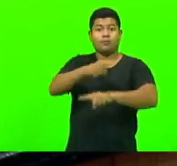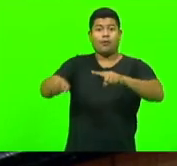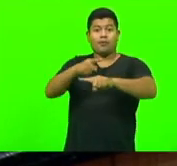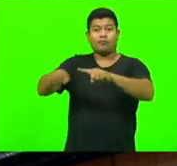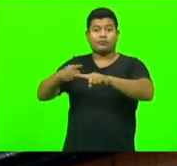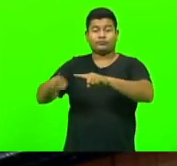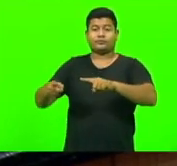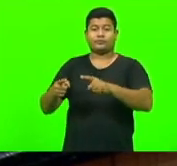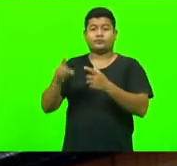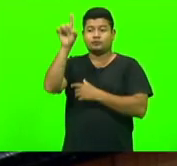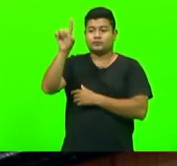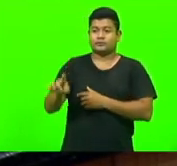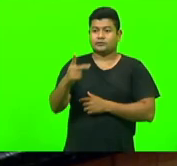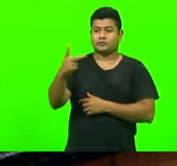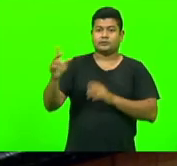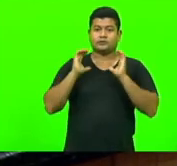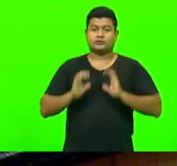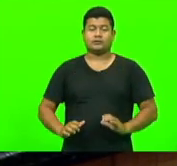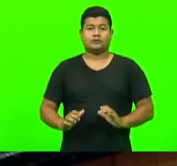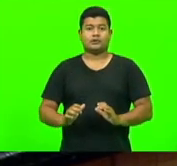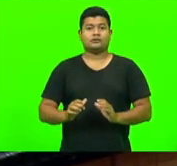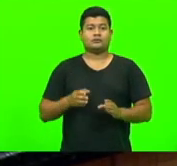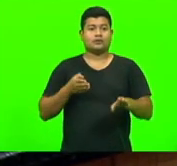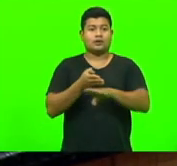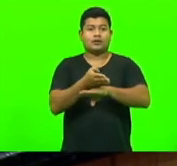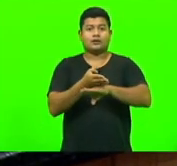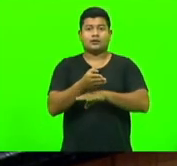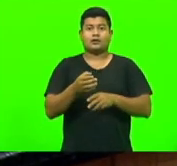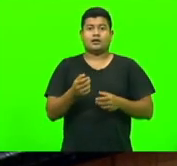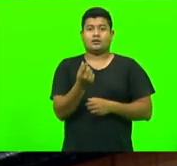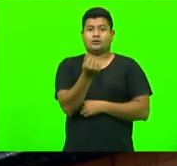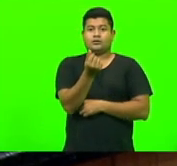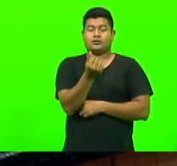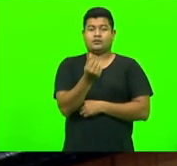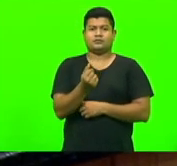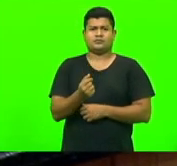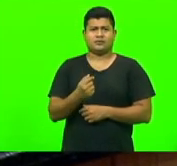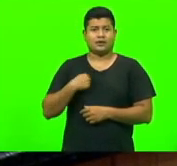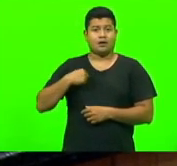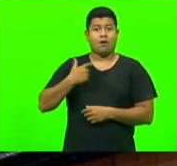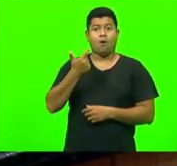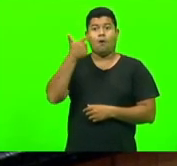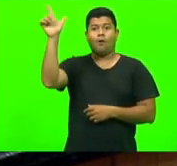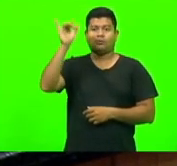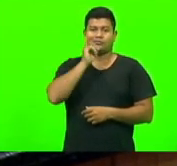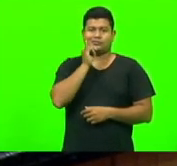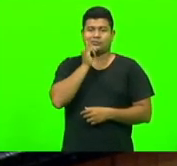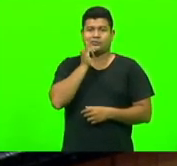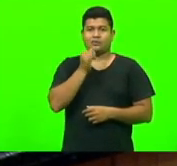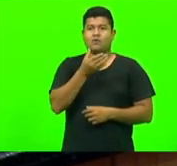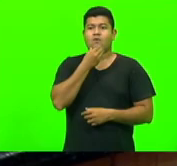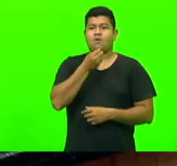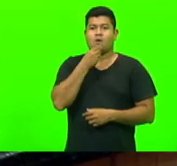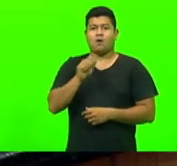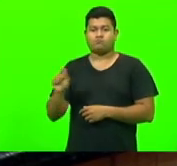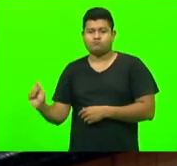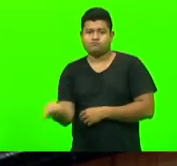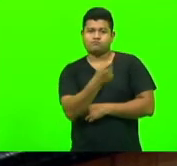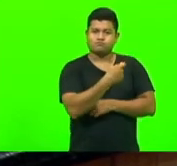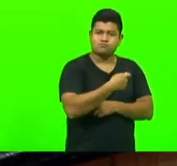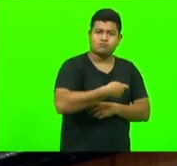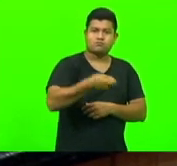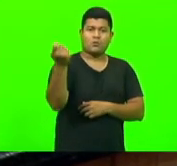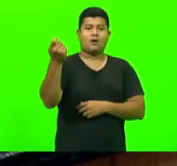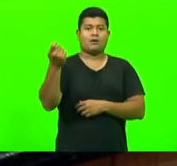próprio dinheiro. Quer ver um outro exemplo claro? O tenista mundialmente conhecido, Novak, foi deportado por não ter um